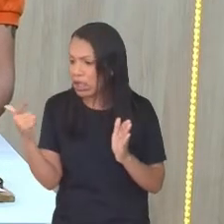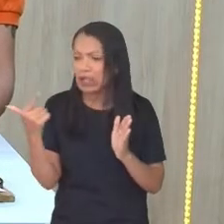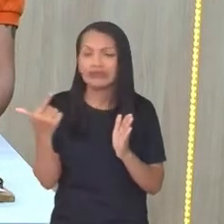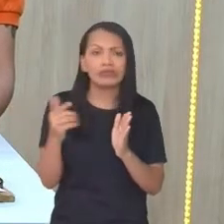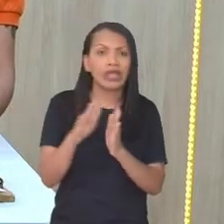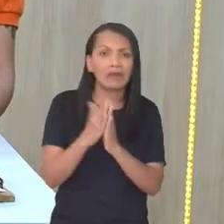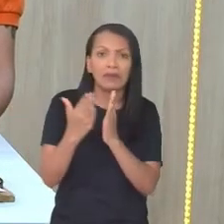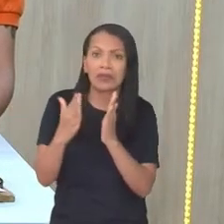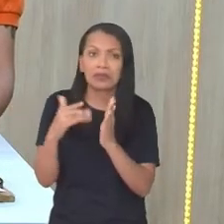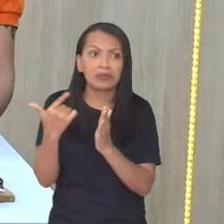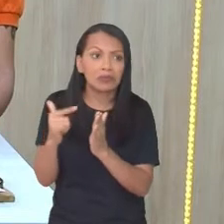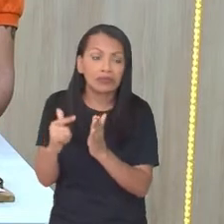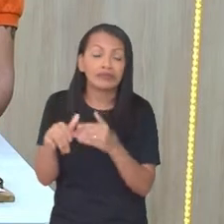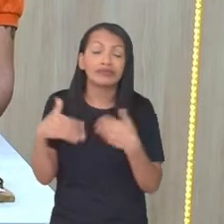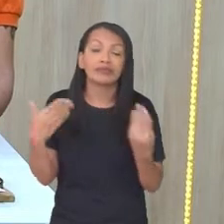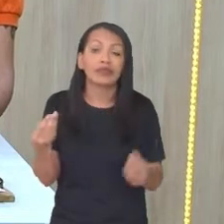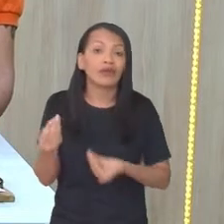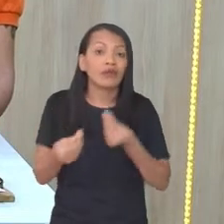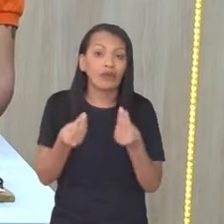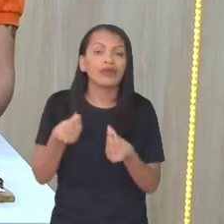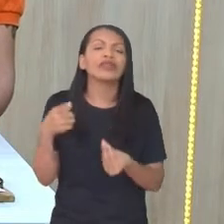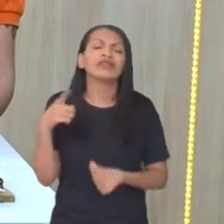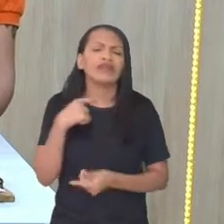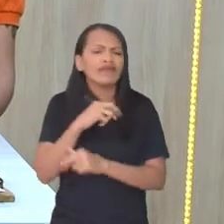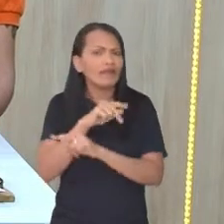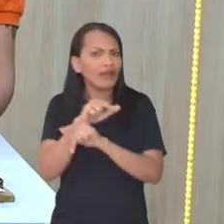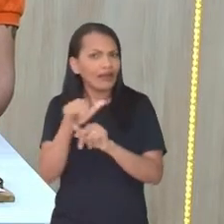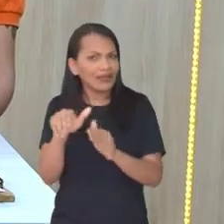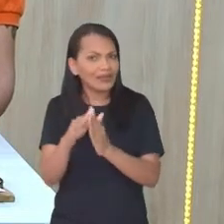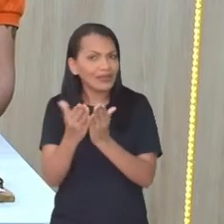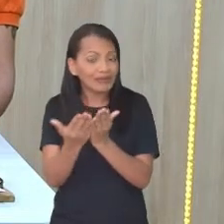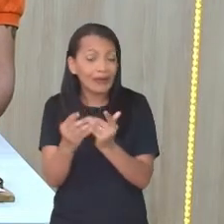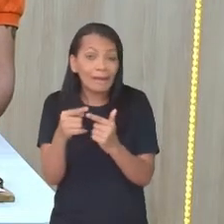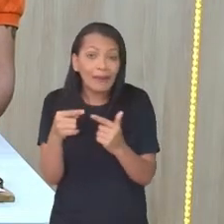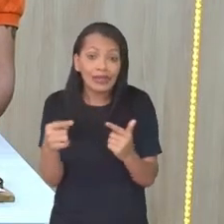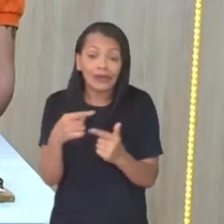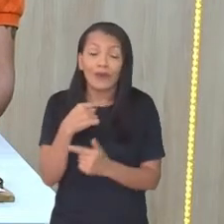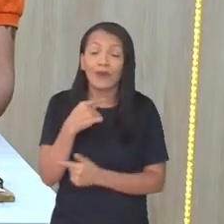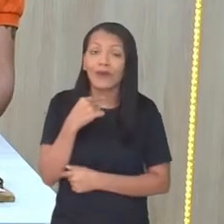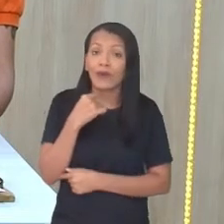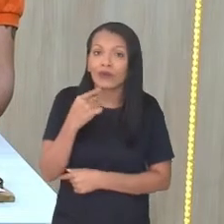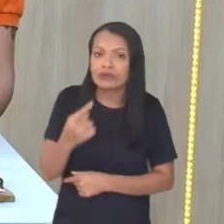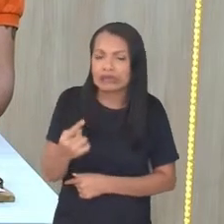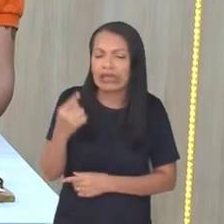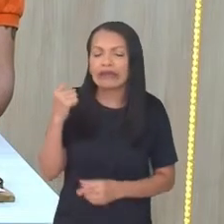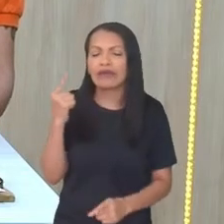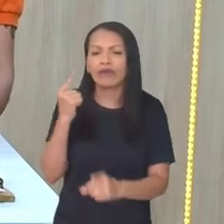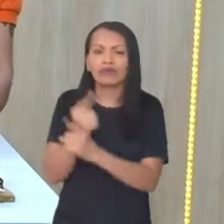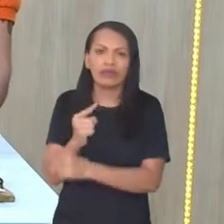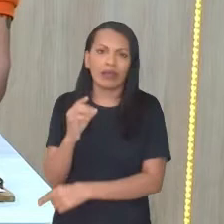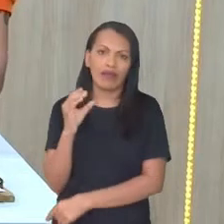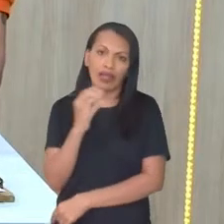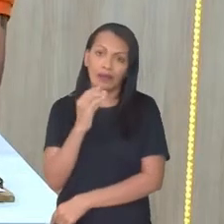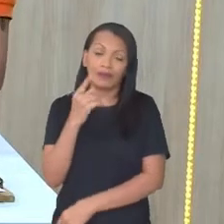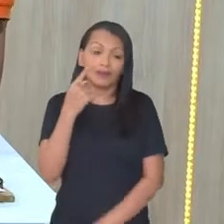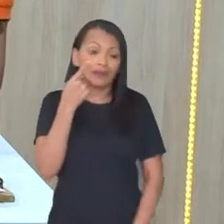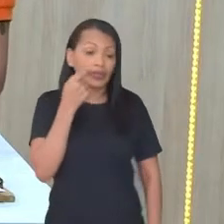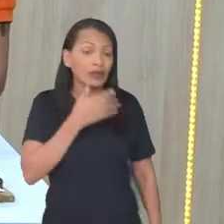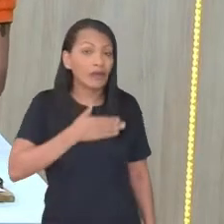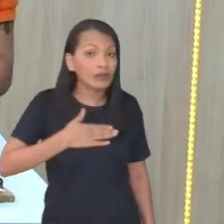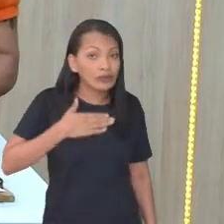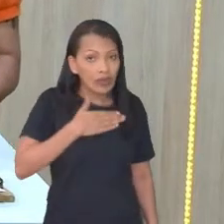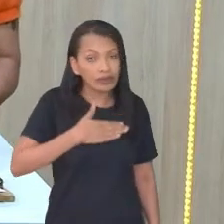livros, mas a gente não consegue achar num lugar mais comercial. Né? Veja, eu gostaria